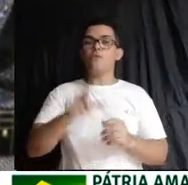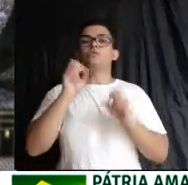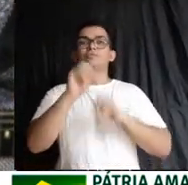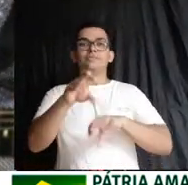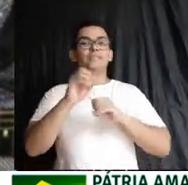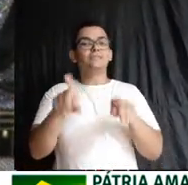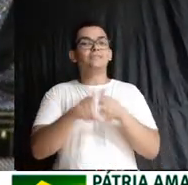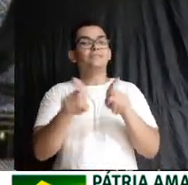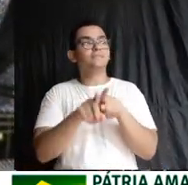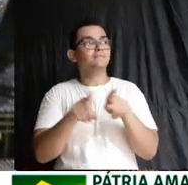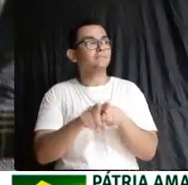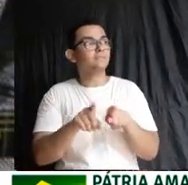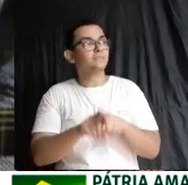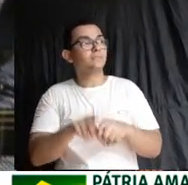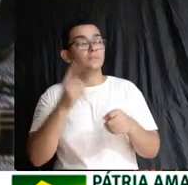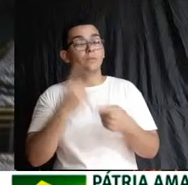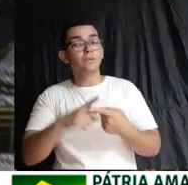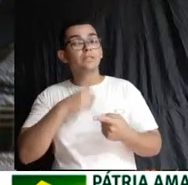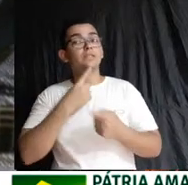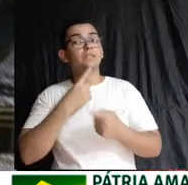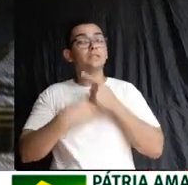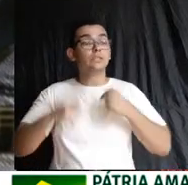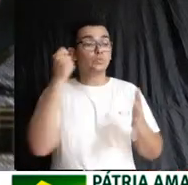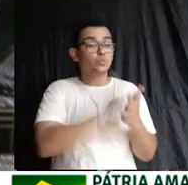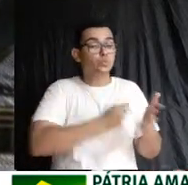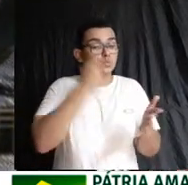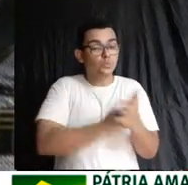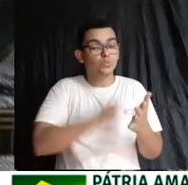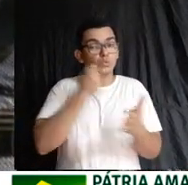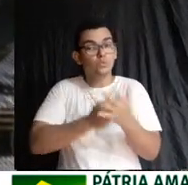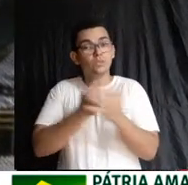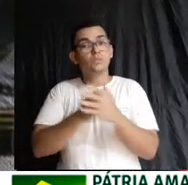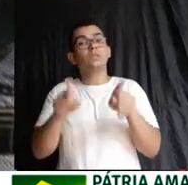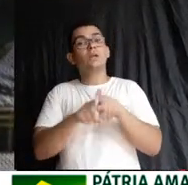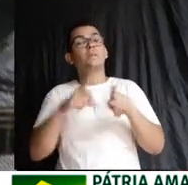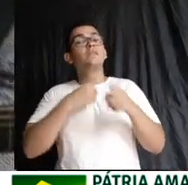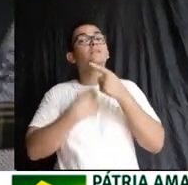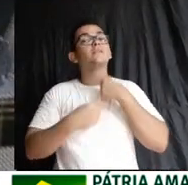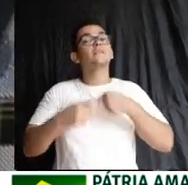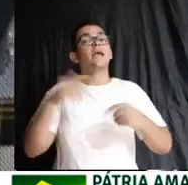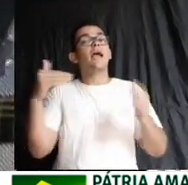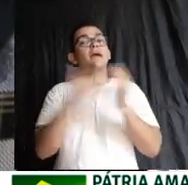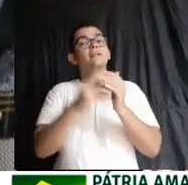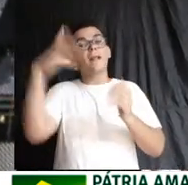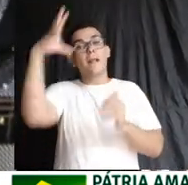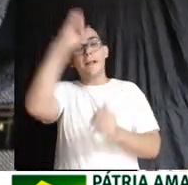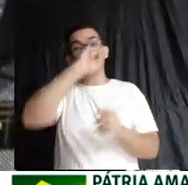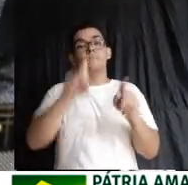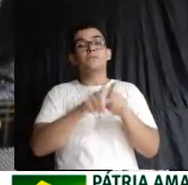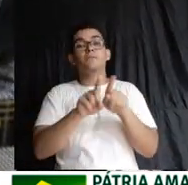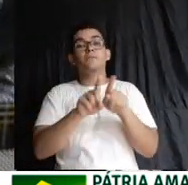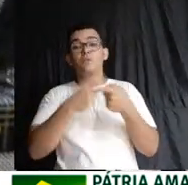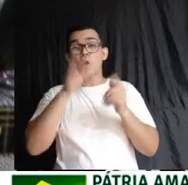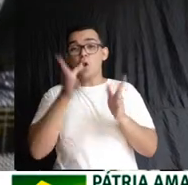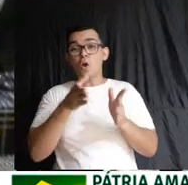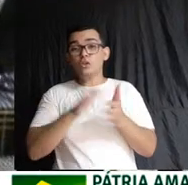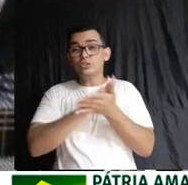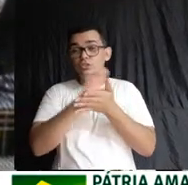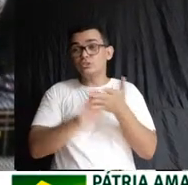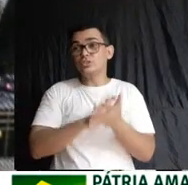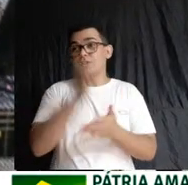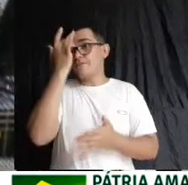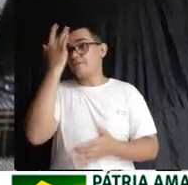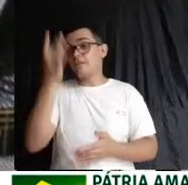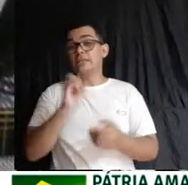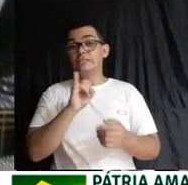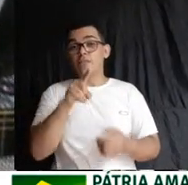É, graças ao empenho que você teve, né? Força de vontade, dedicação, que nada é fácil. Se você tem paixão